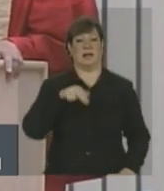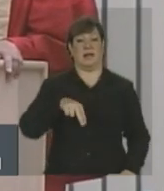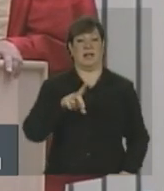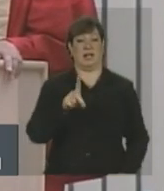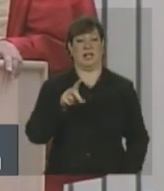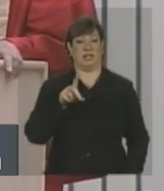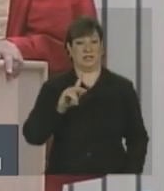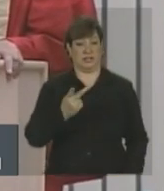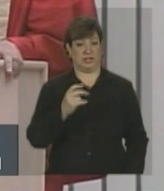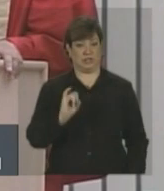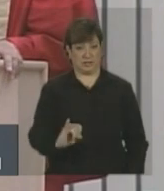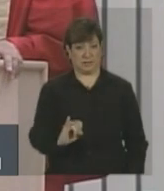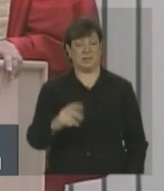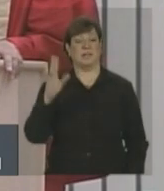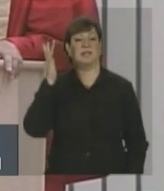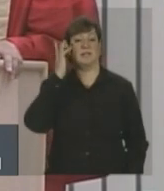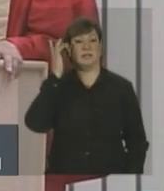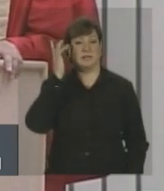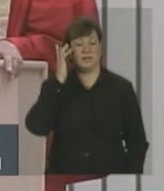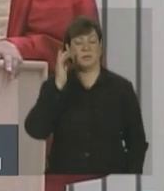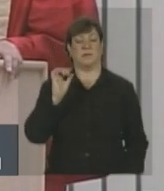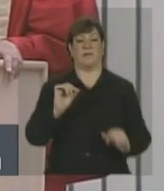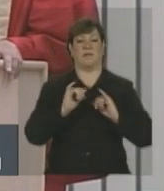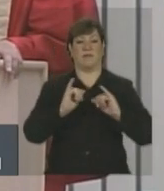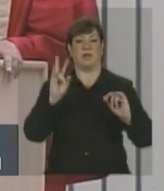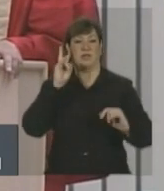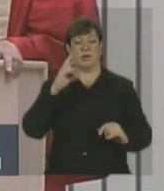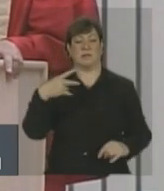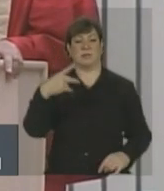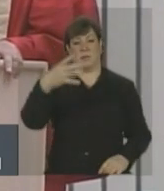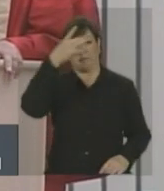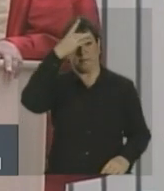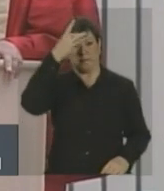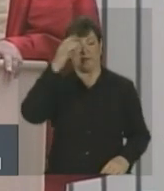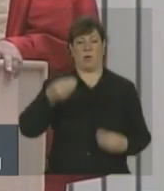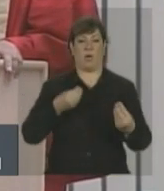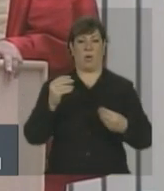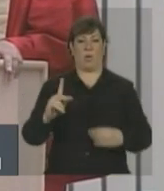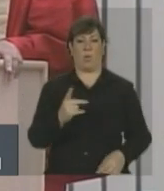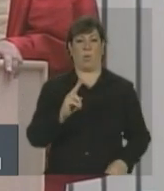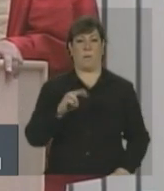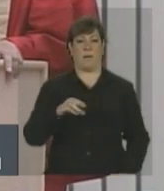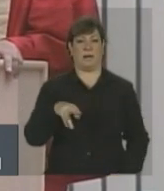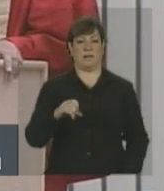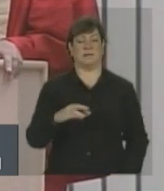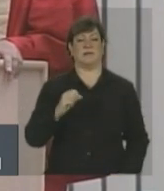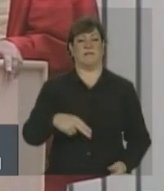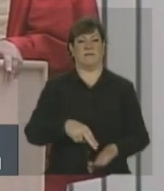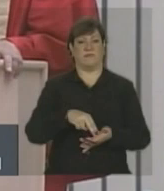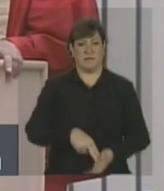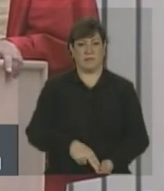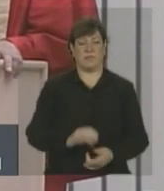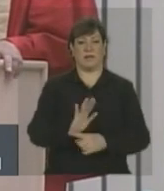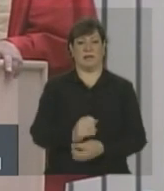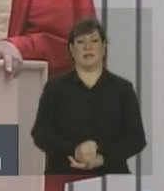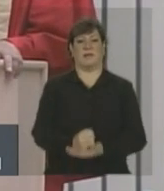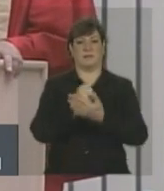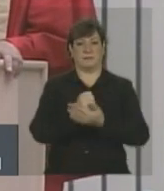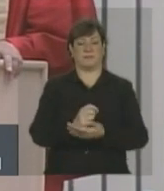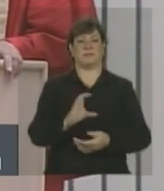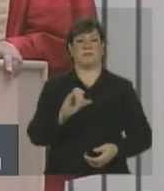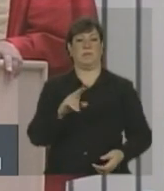soube aliar seu pensamento de profunda visão humanista a uma ação firme na defesa da causa